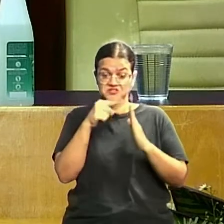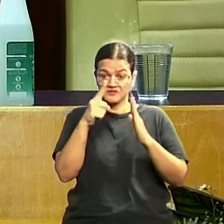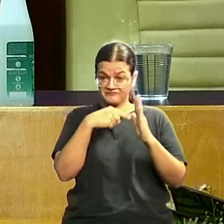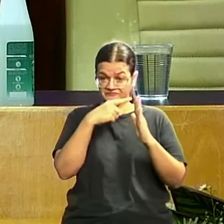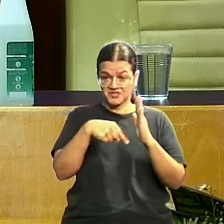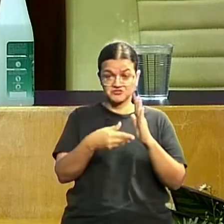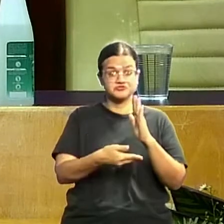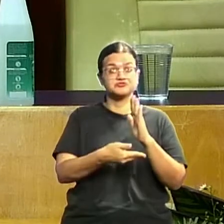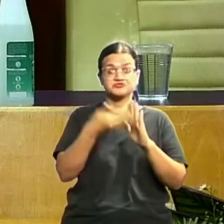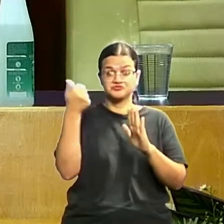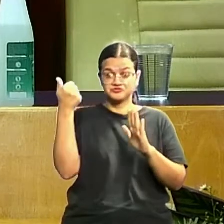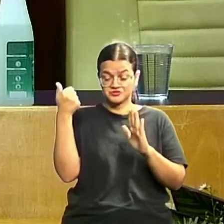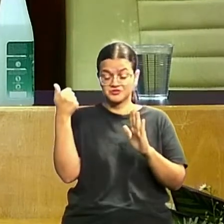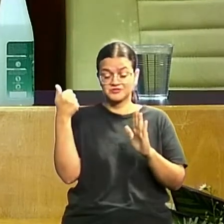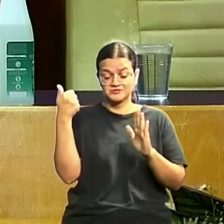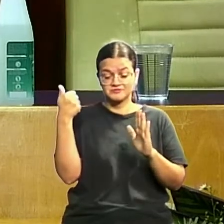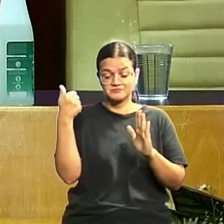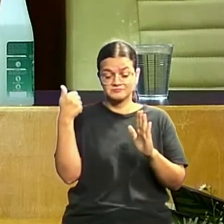o veto,